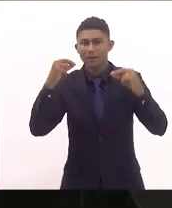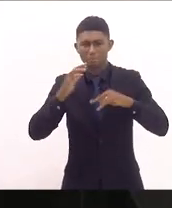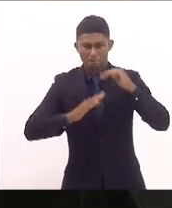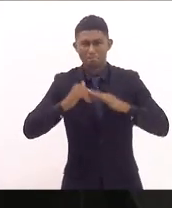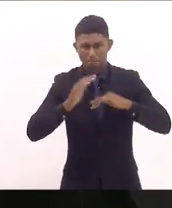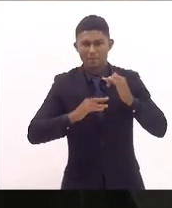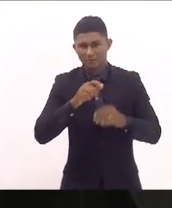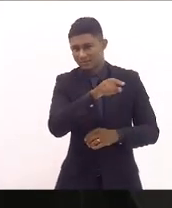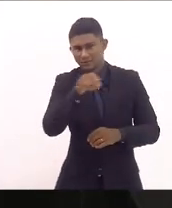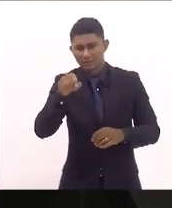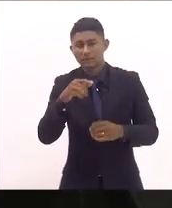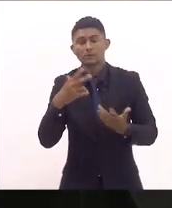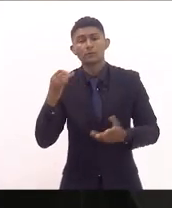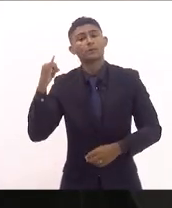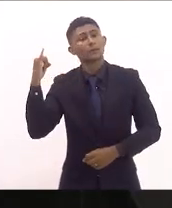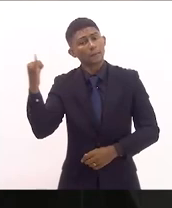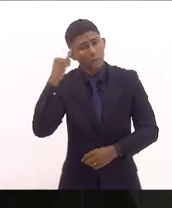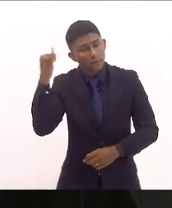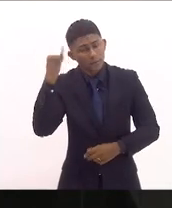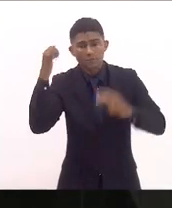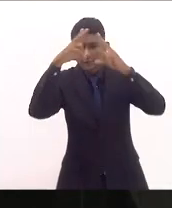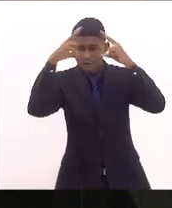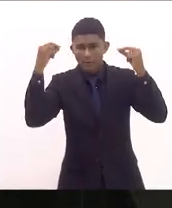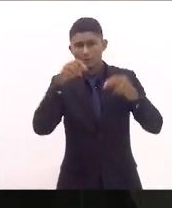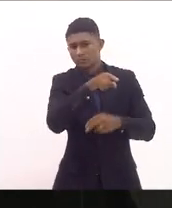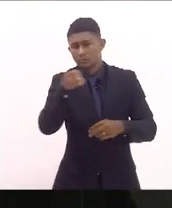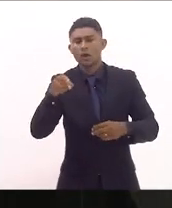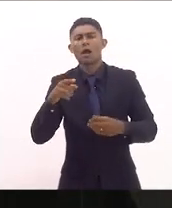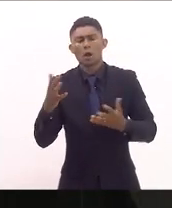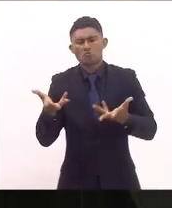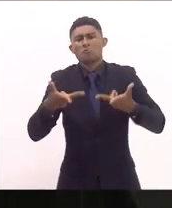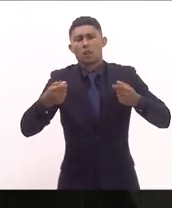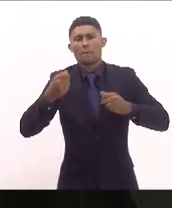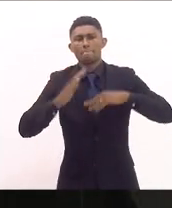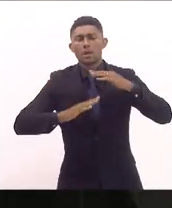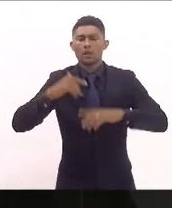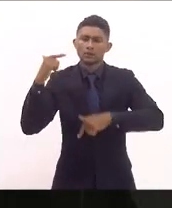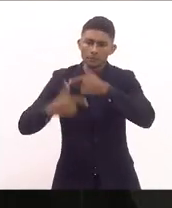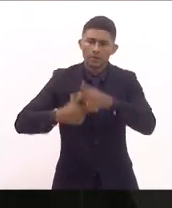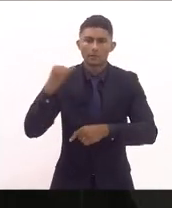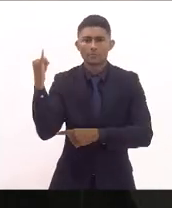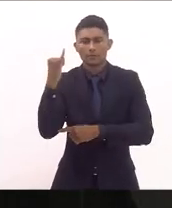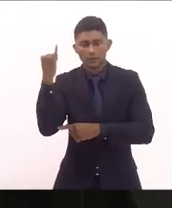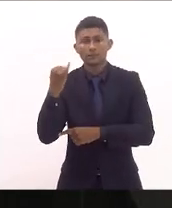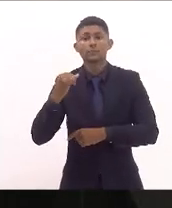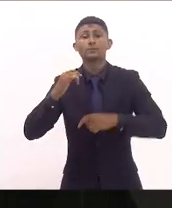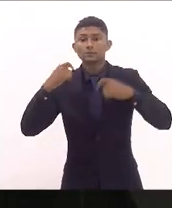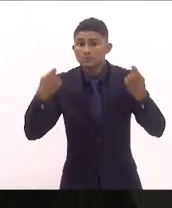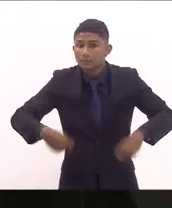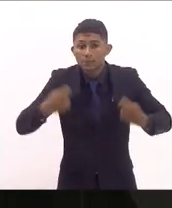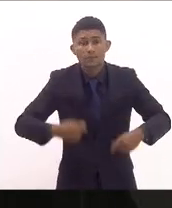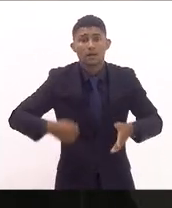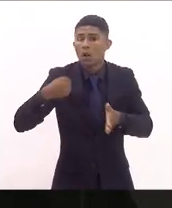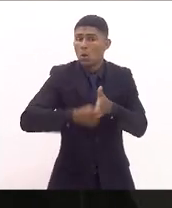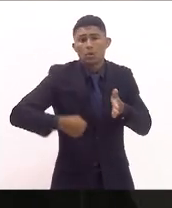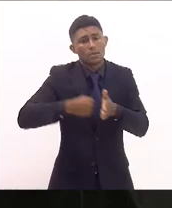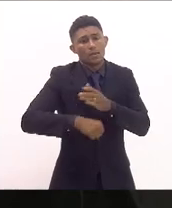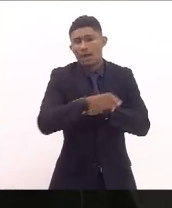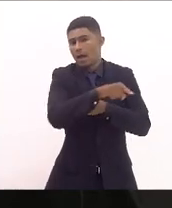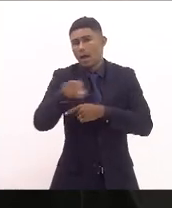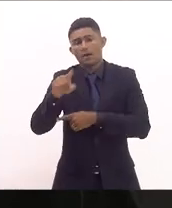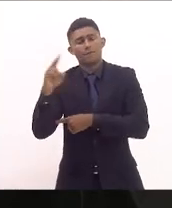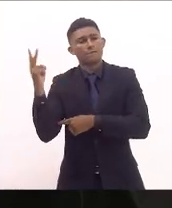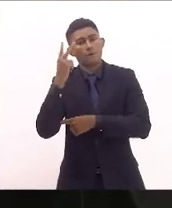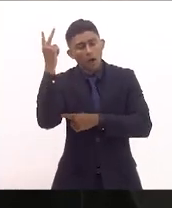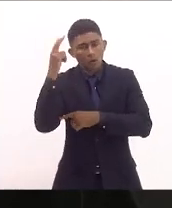de enfermagem então é uma força de trabalho qualificada estratégica que a gente tem que lutar para que seja mais valorizada